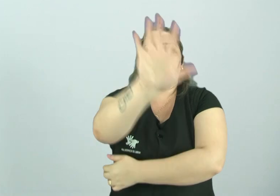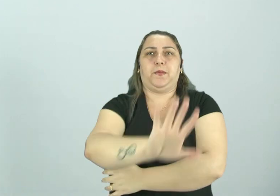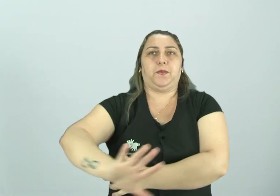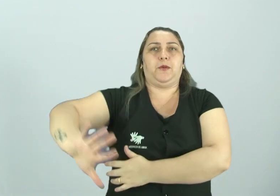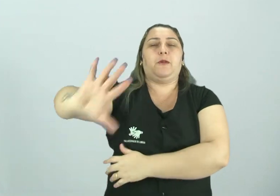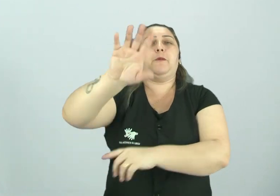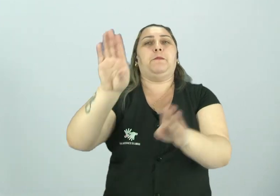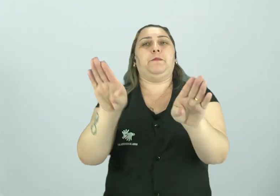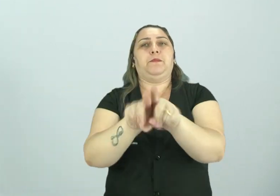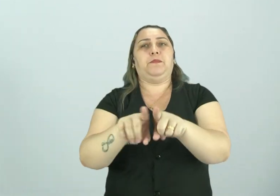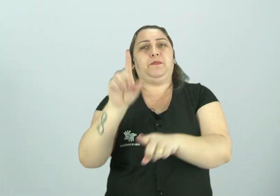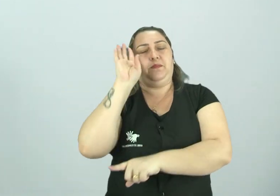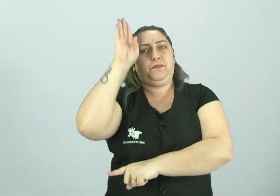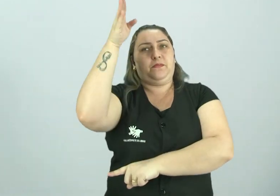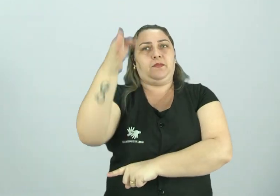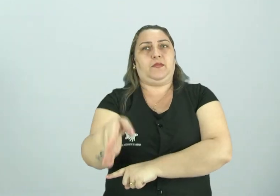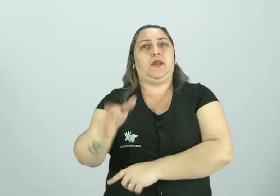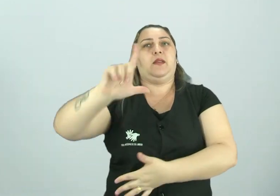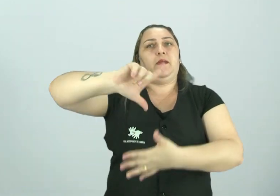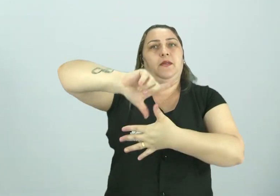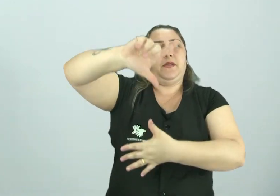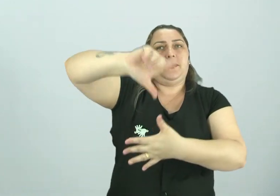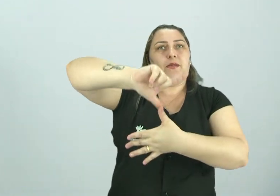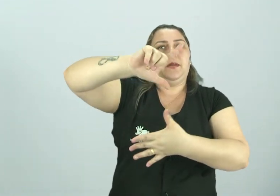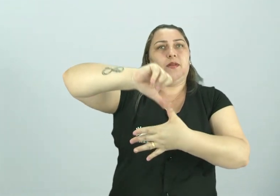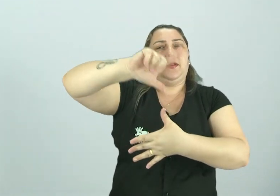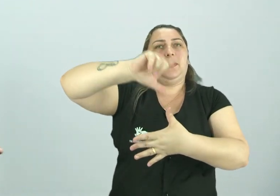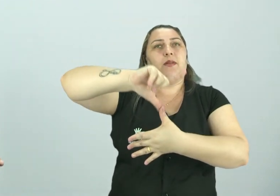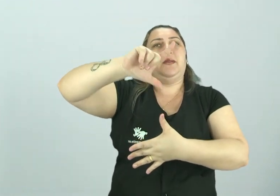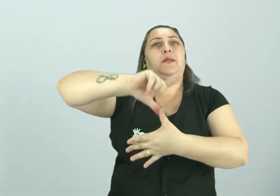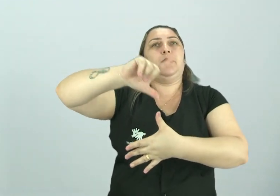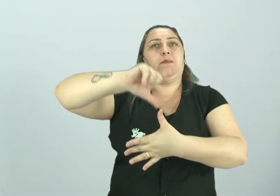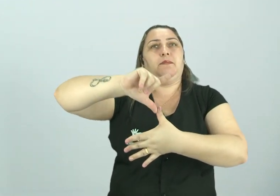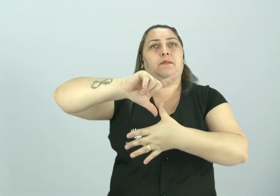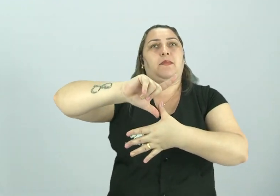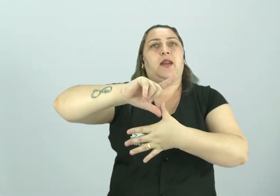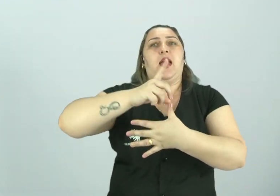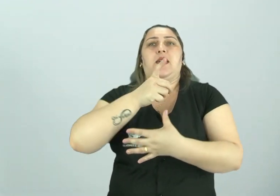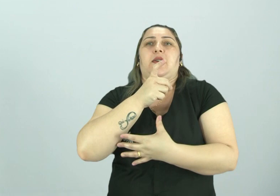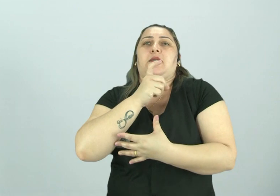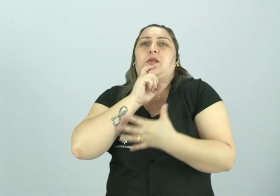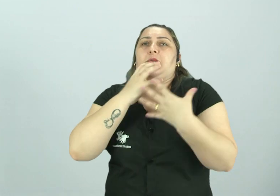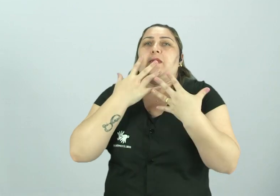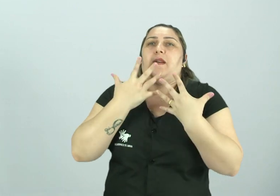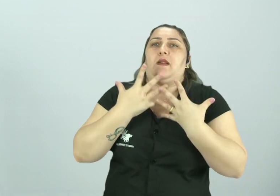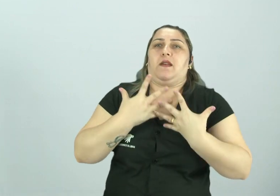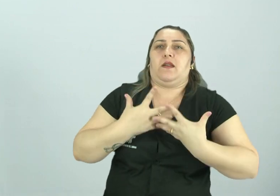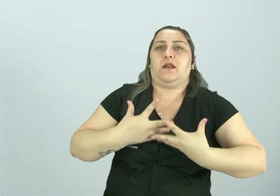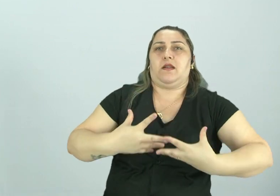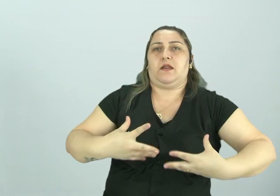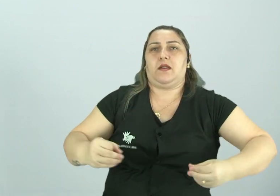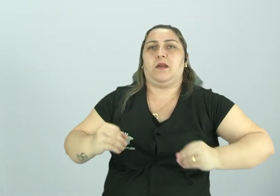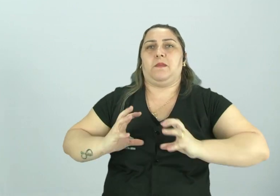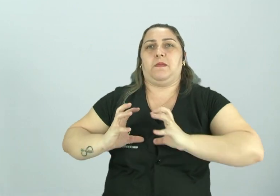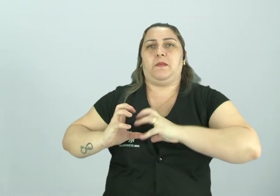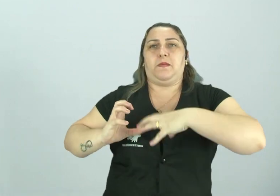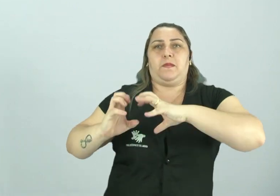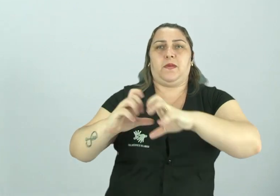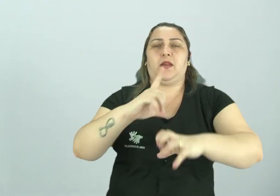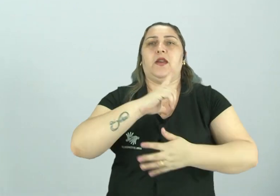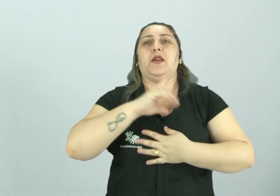também, principalmente, na América Latina para arrefecer as tensões que haviam na região